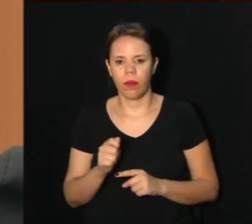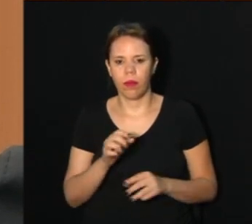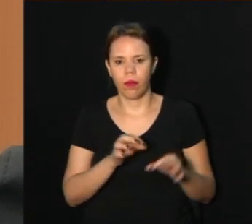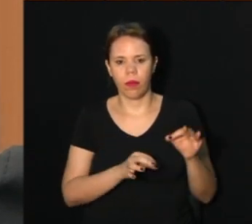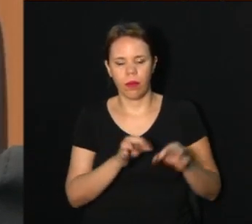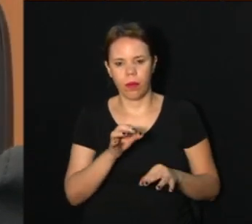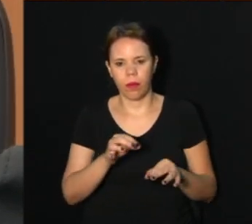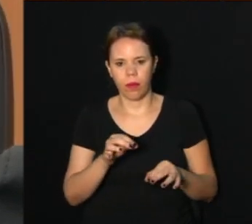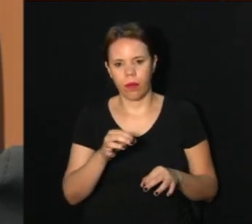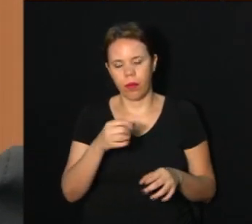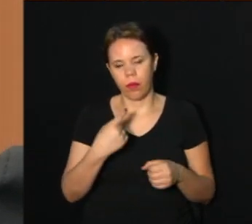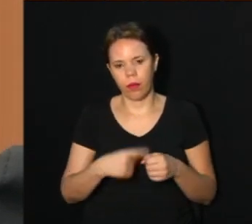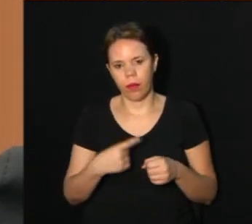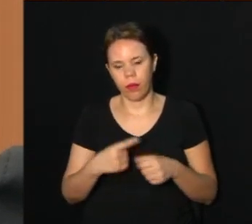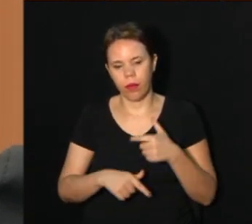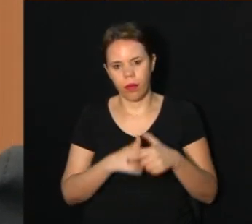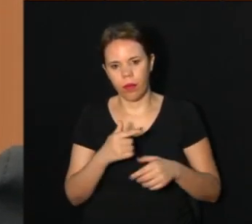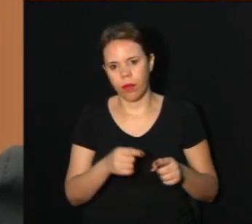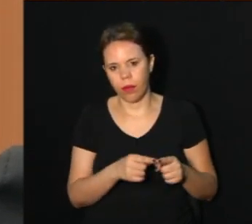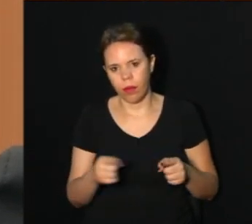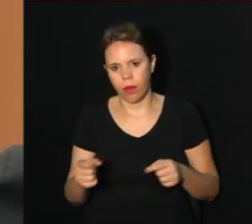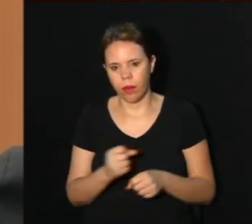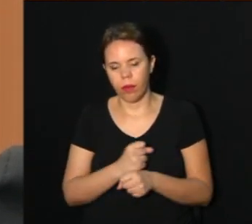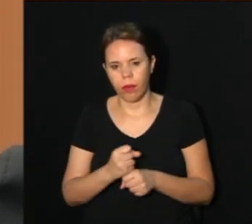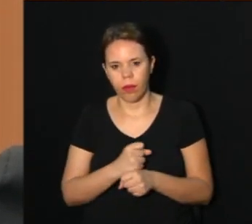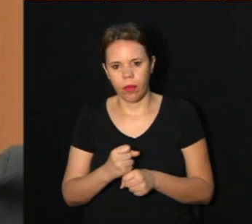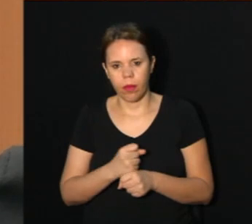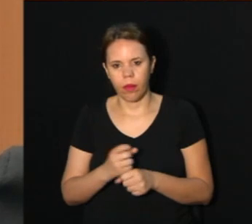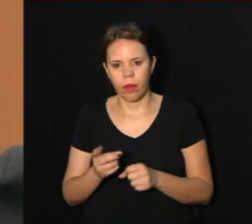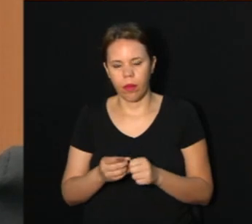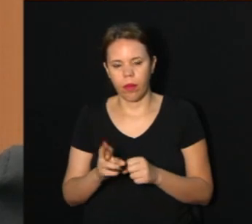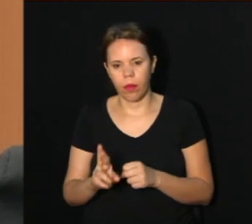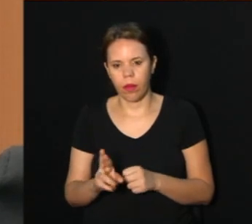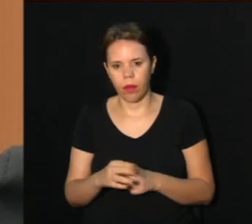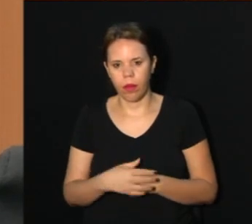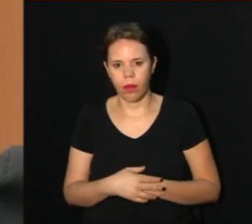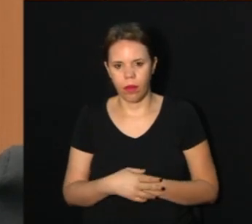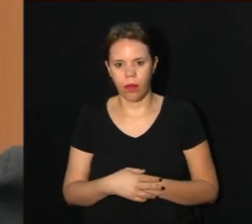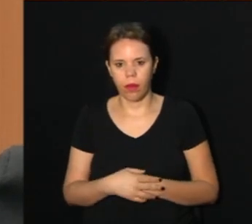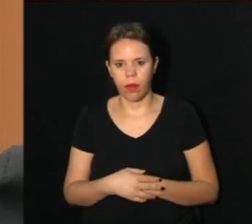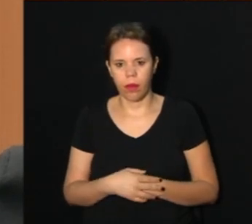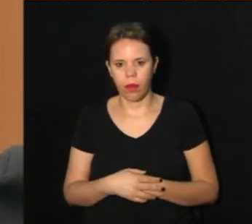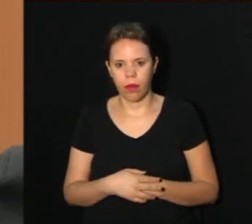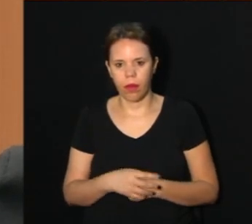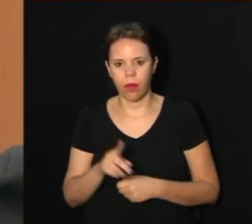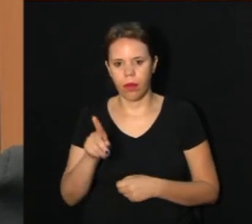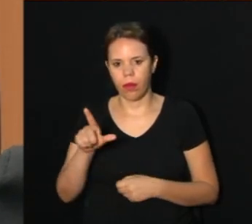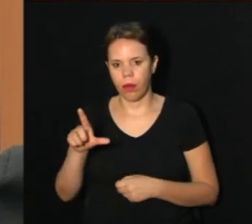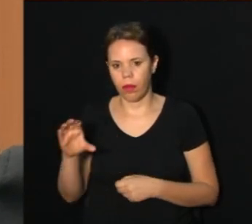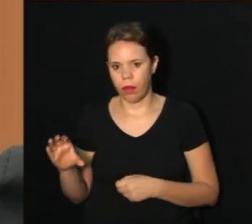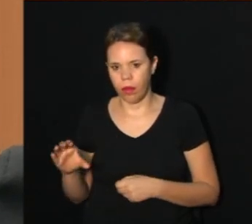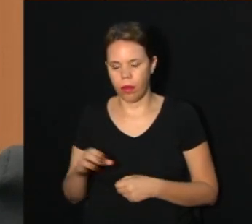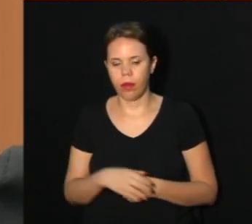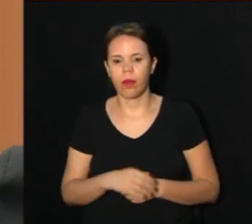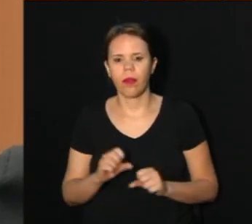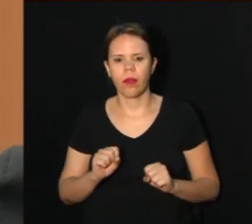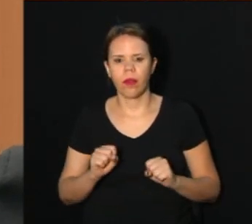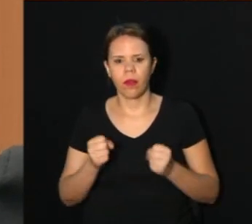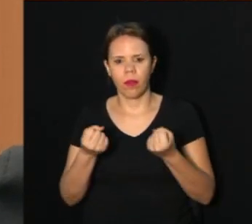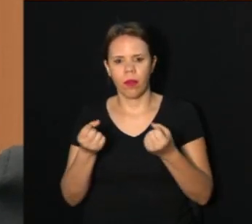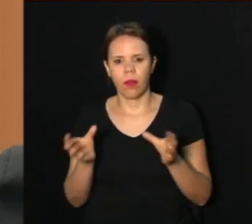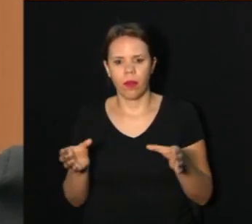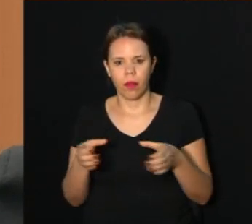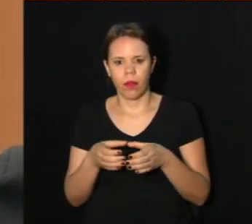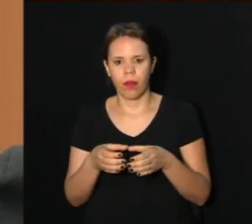vem trabalhando ao longo de muitos anos. Como o doutor Panuto destacou, esse PLC é um esforço